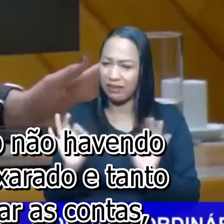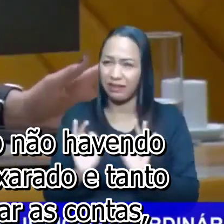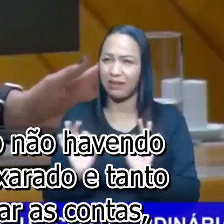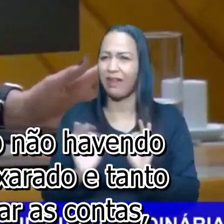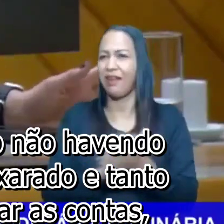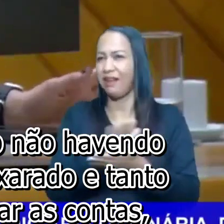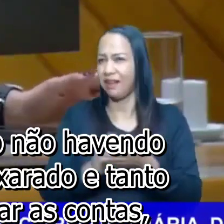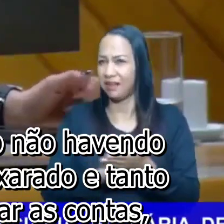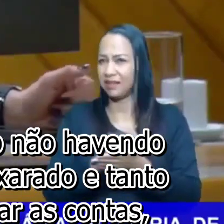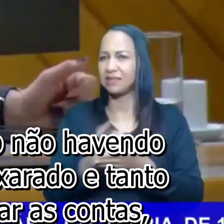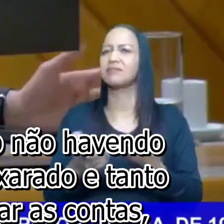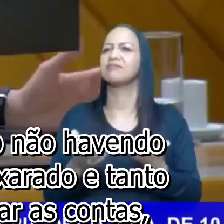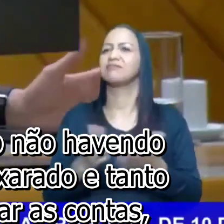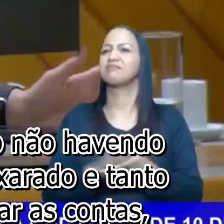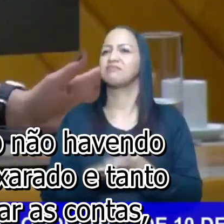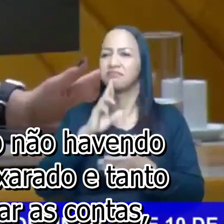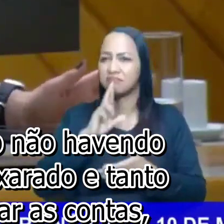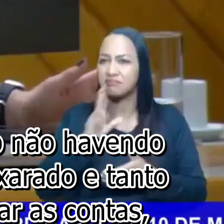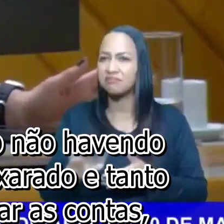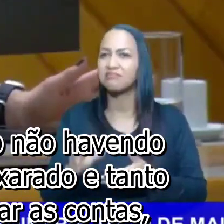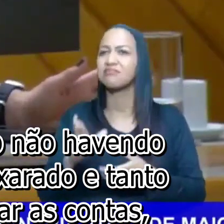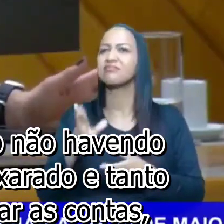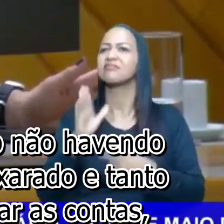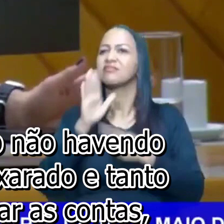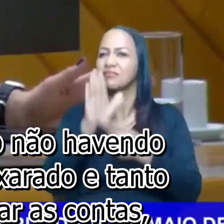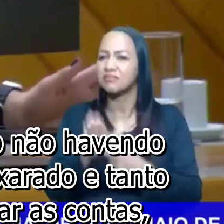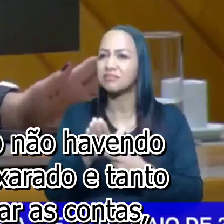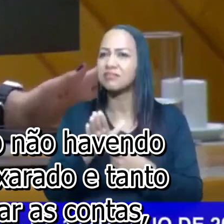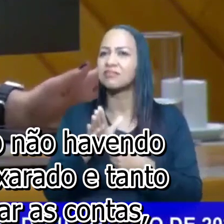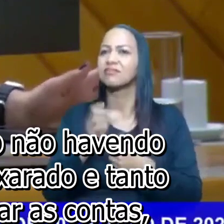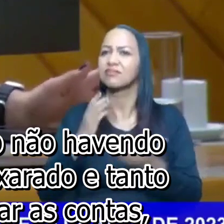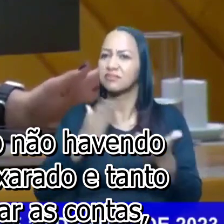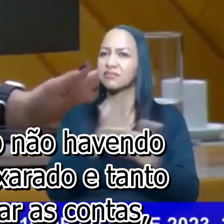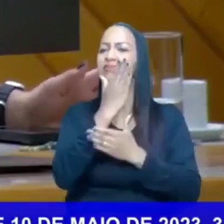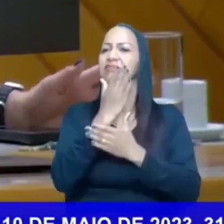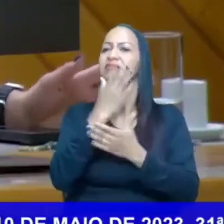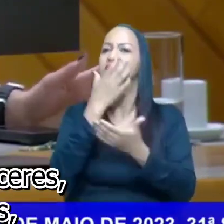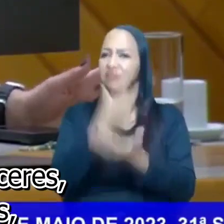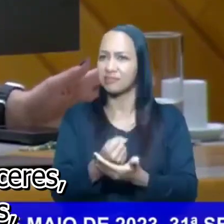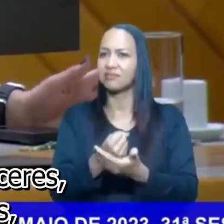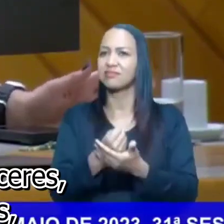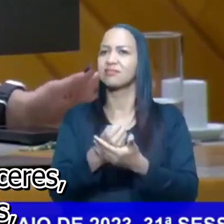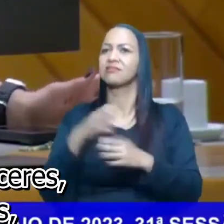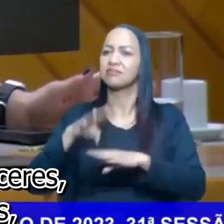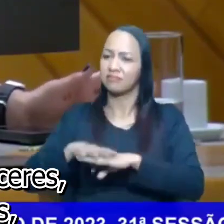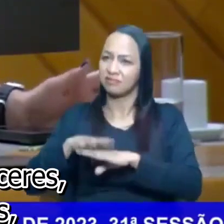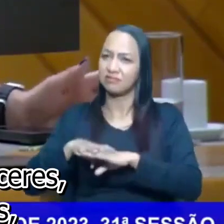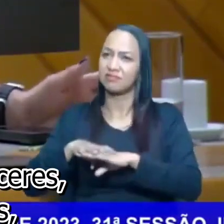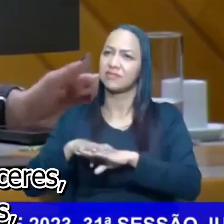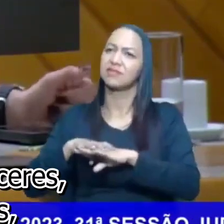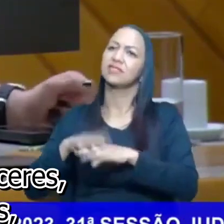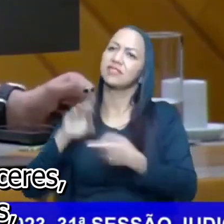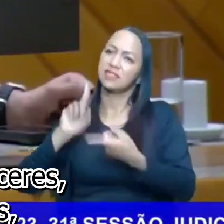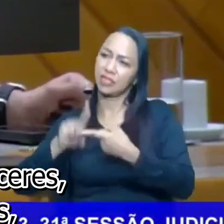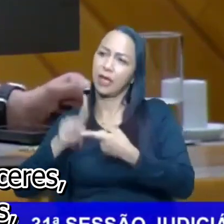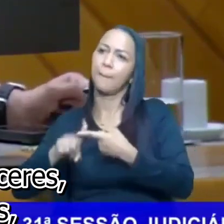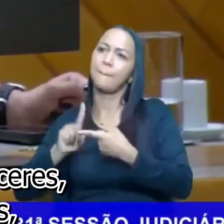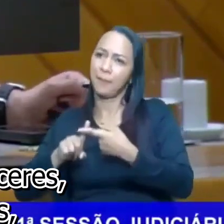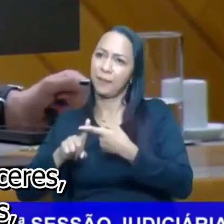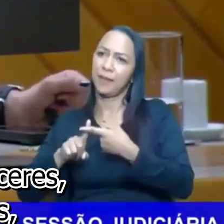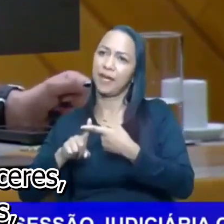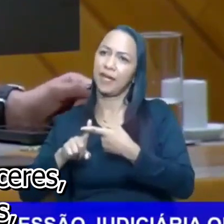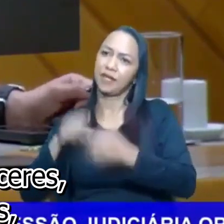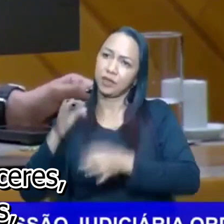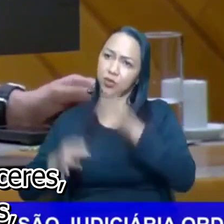tanto no parecer técnico exarado e tanto pela manifestação do Ministério Público em aprovar as contas, eu também julgo, alinhado com